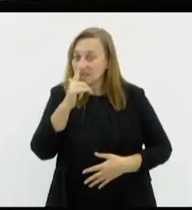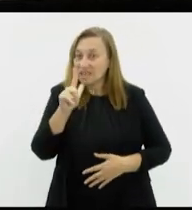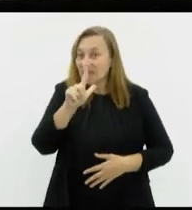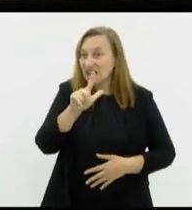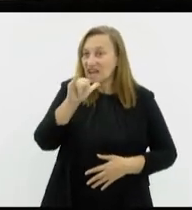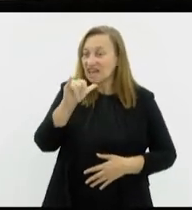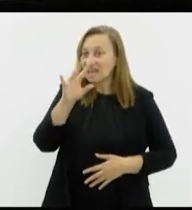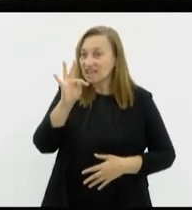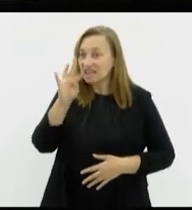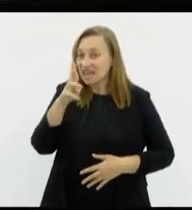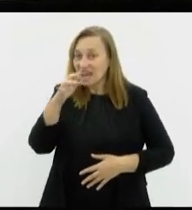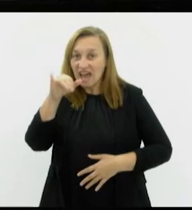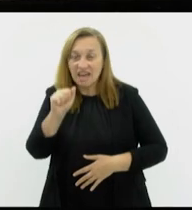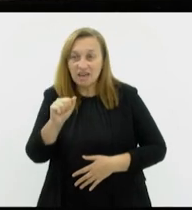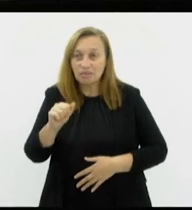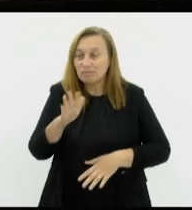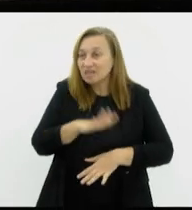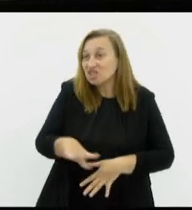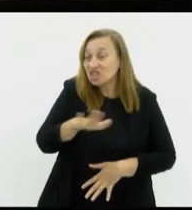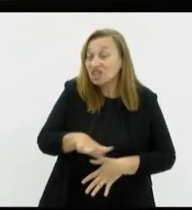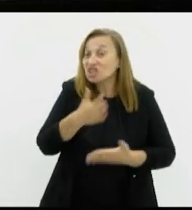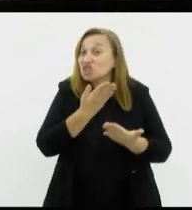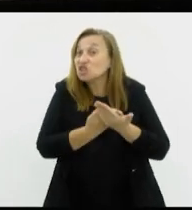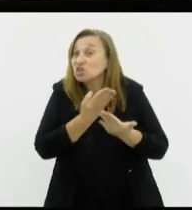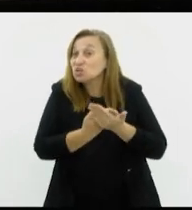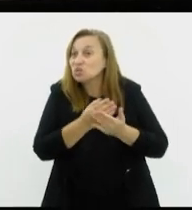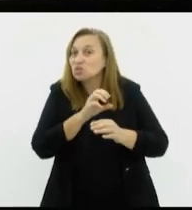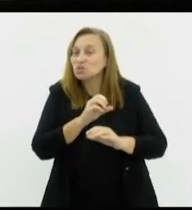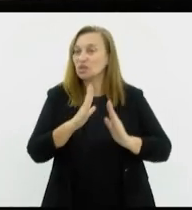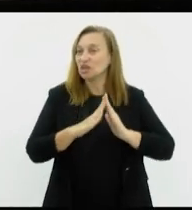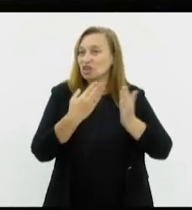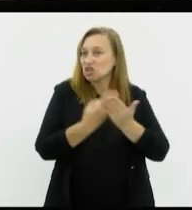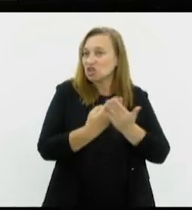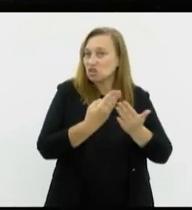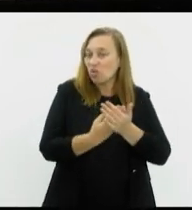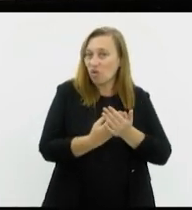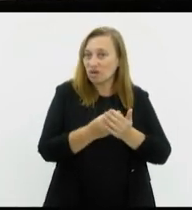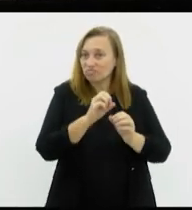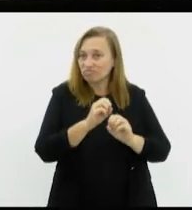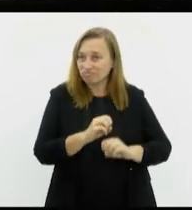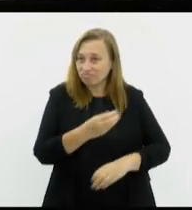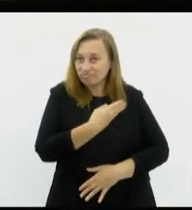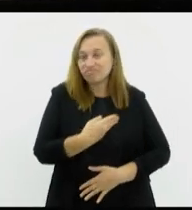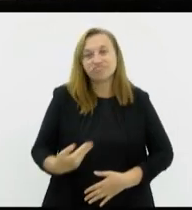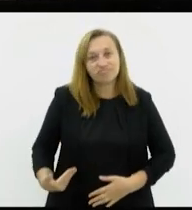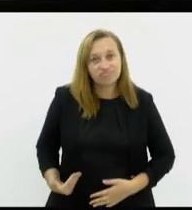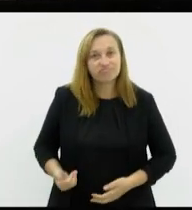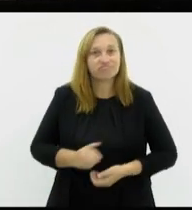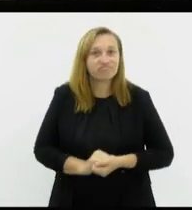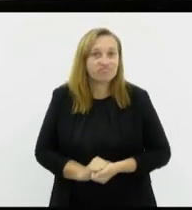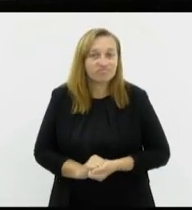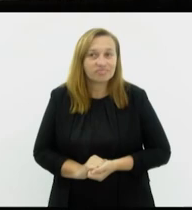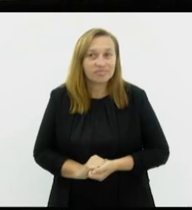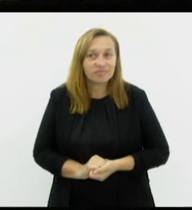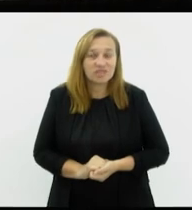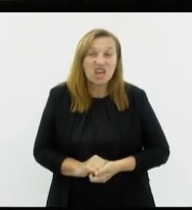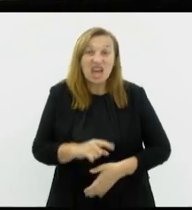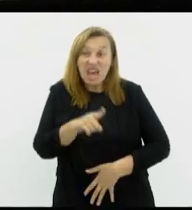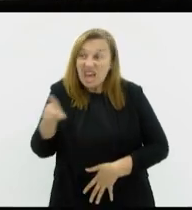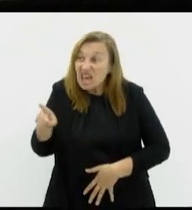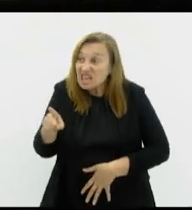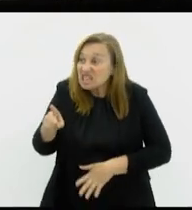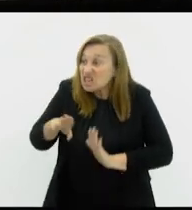que estudam nas escolas do ensino público fluminense. Esse é o nível